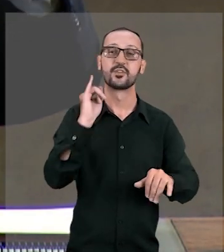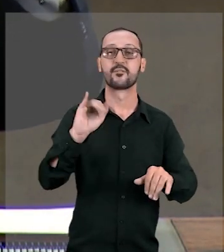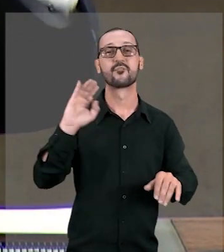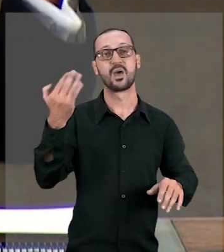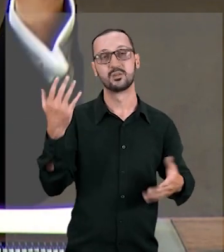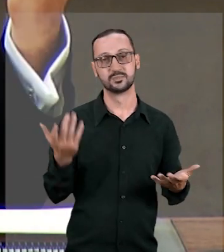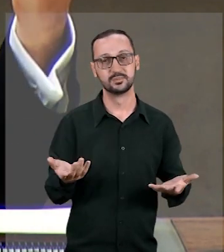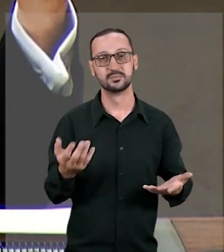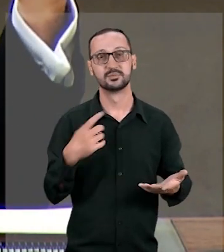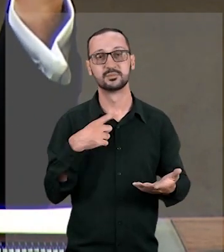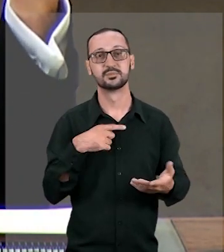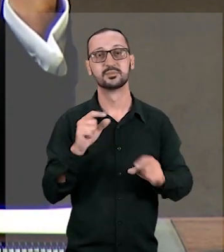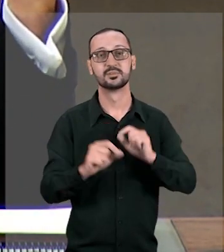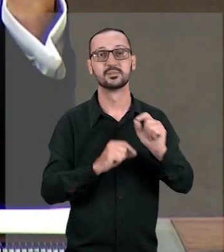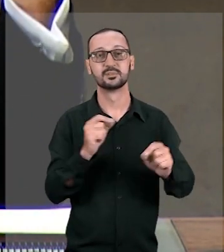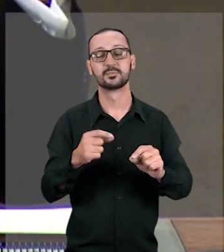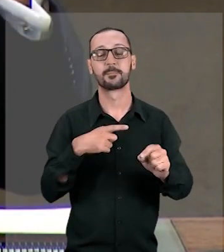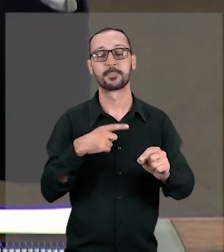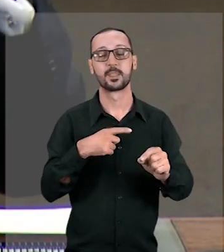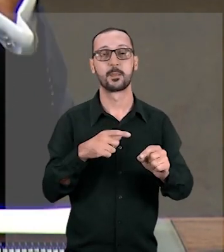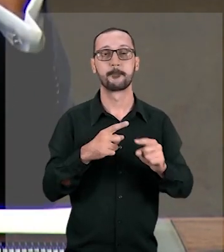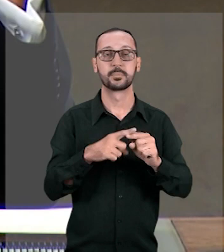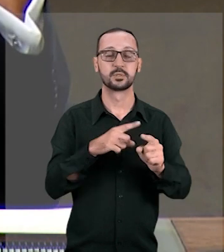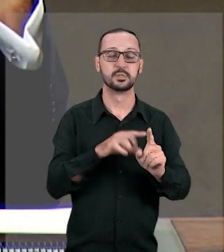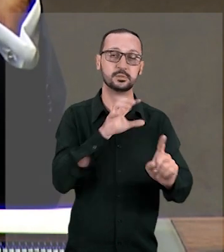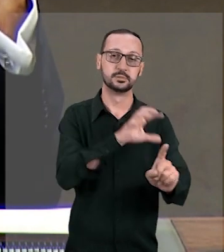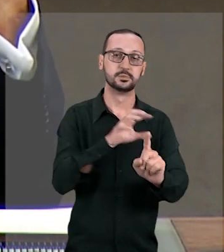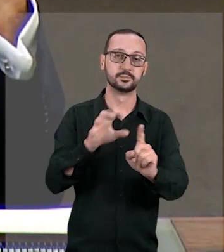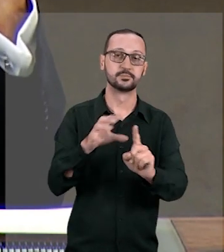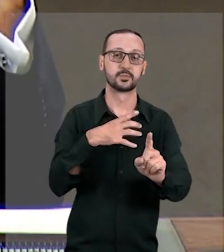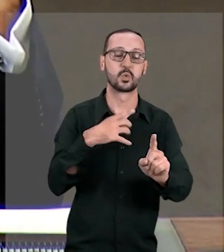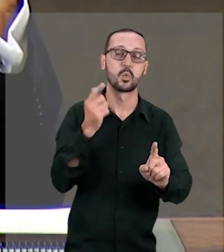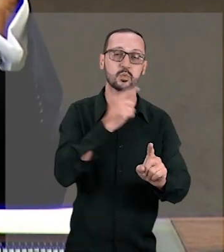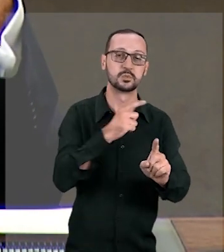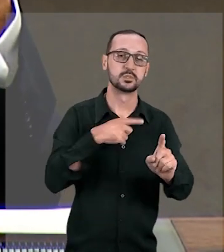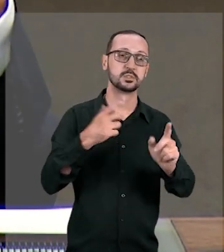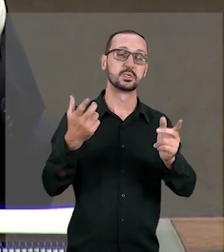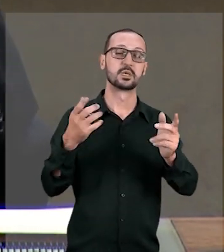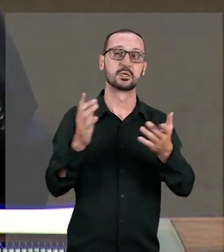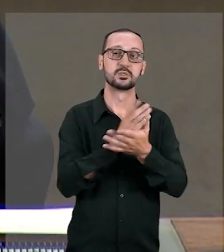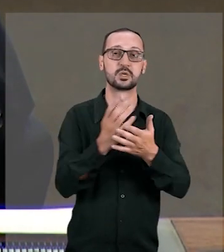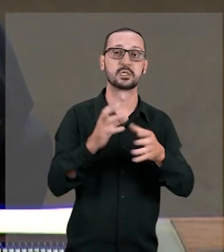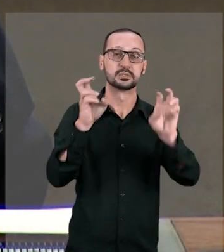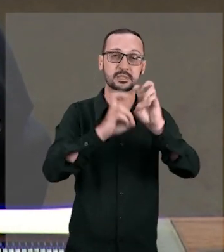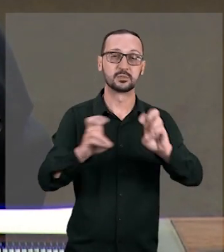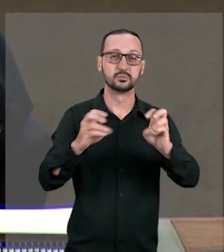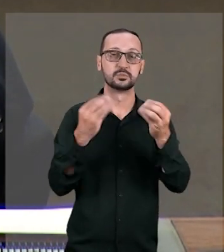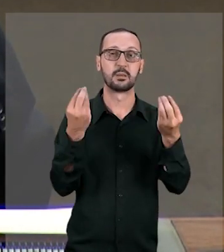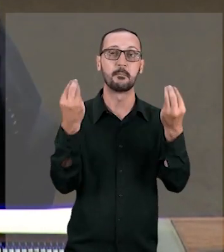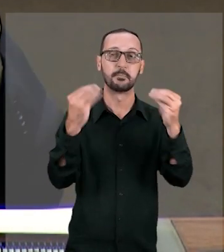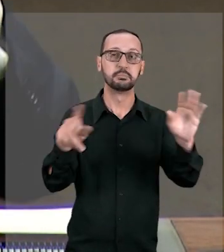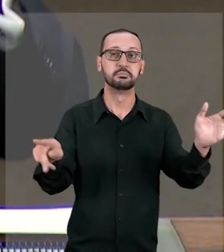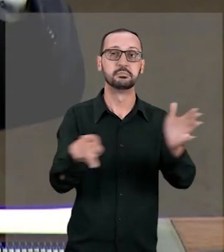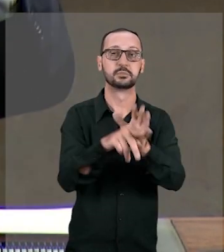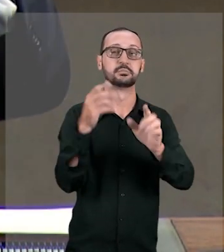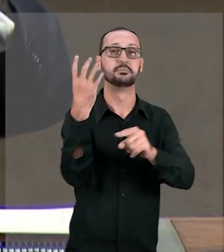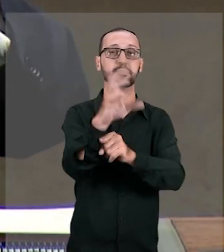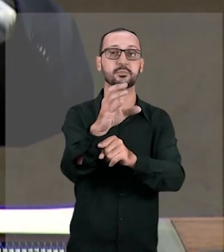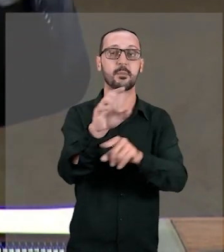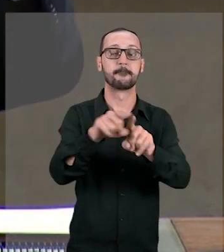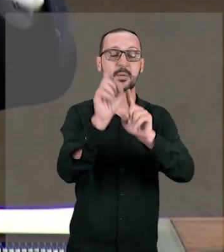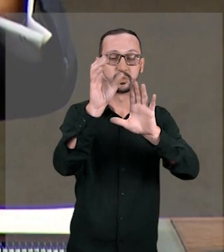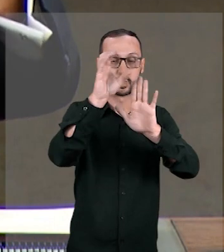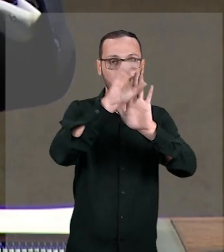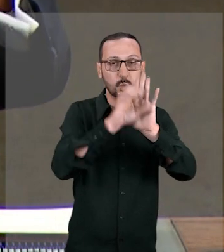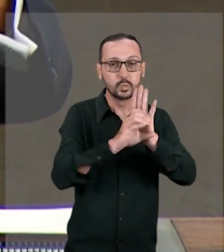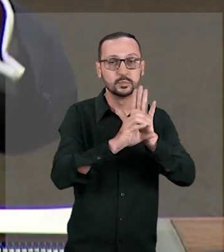são artificialmente impulsionadas mecanicamente, porque essas talvez se possa enfrentar com recursos tecnológicos, mas o conteúdo